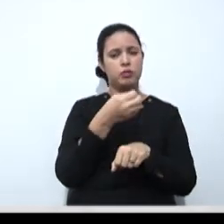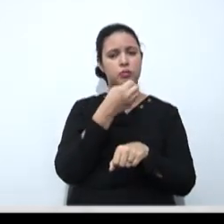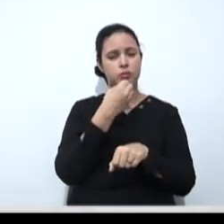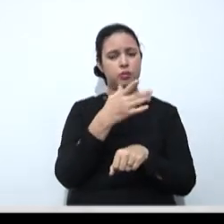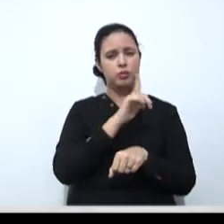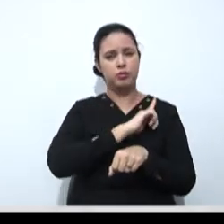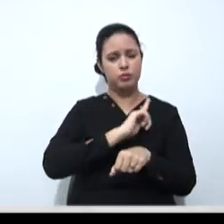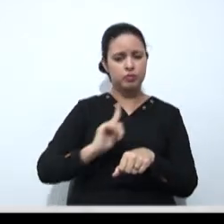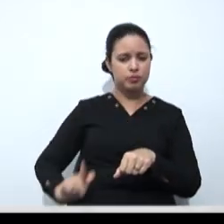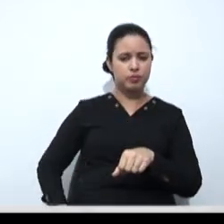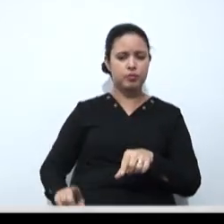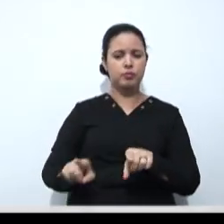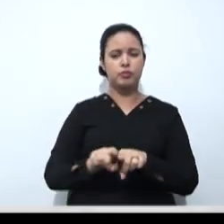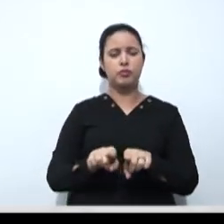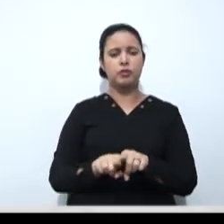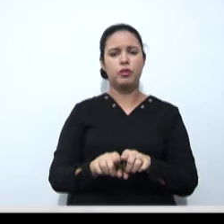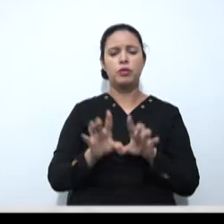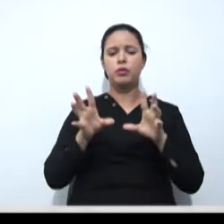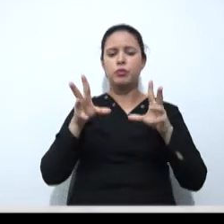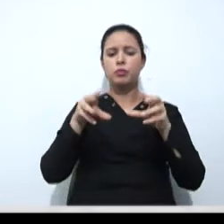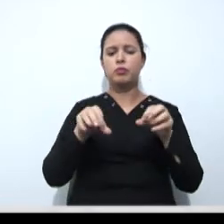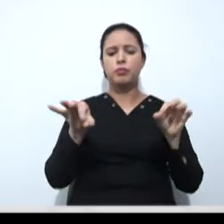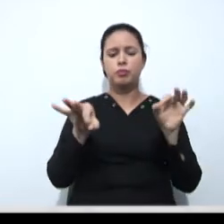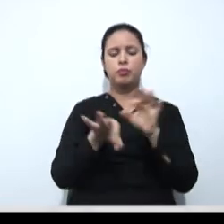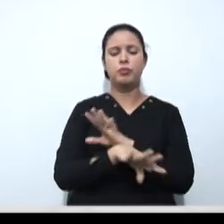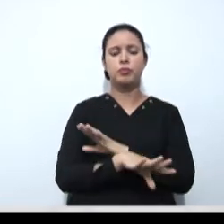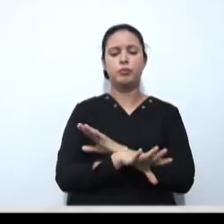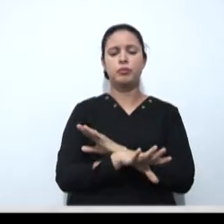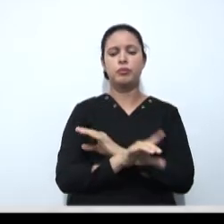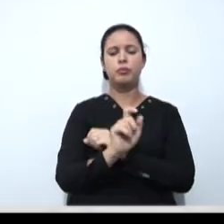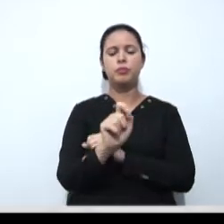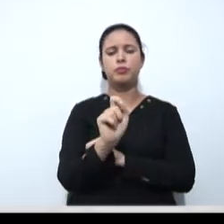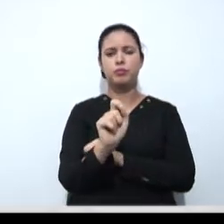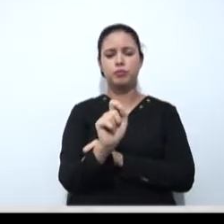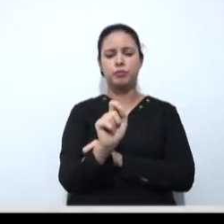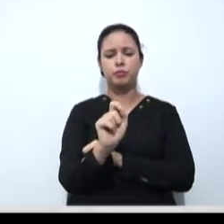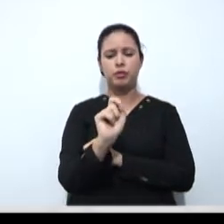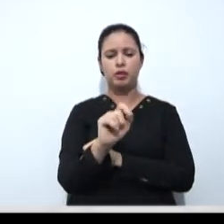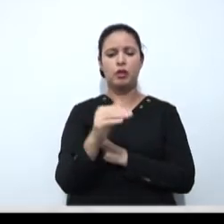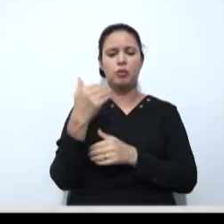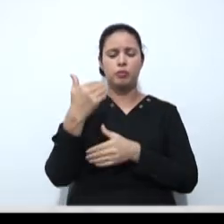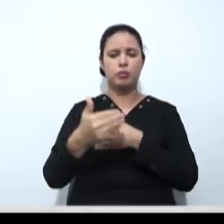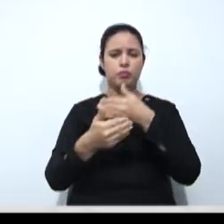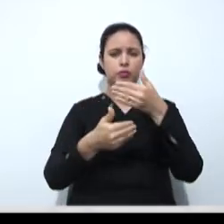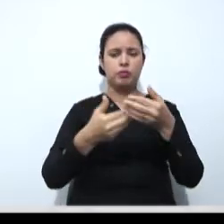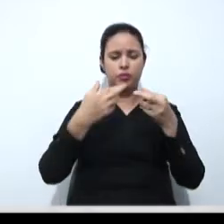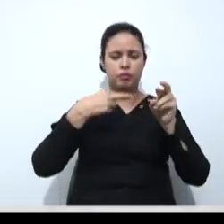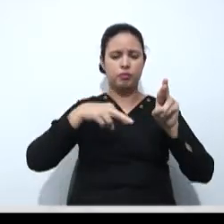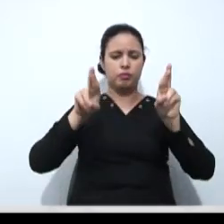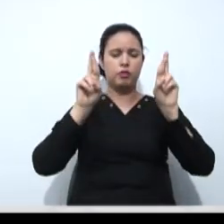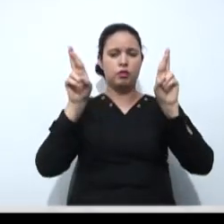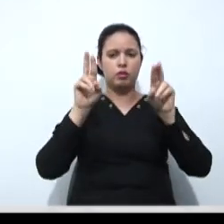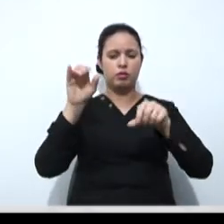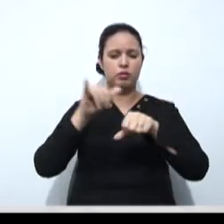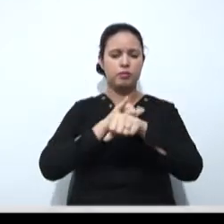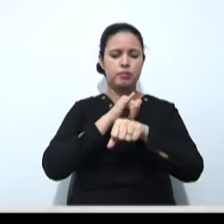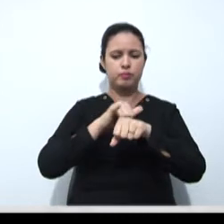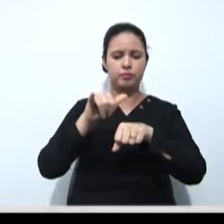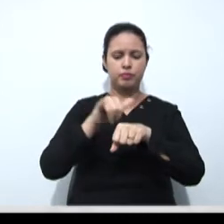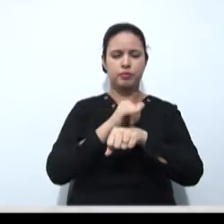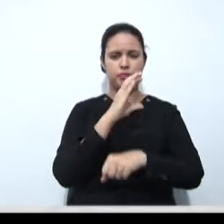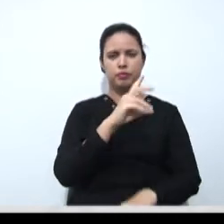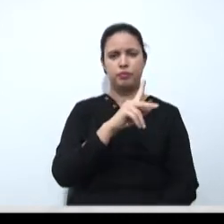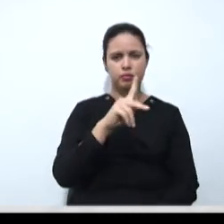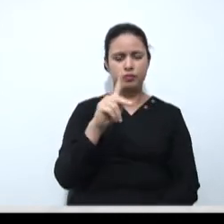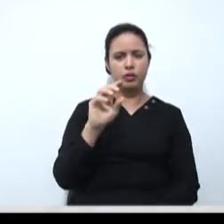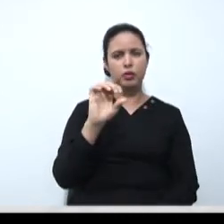governo, e tudo isso vai resultar no quê? Vai resultar no processo decisório estratégico da cooperativa